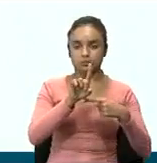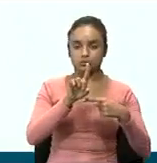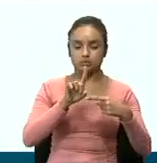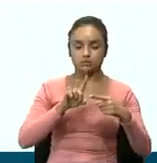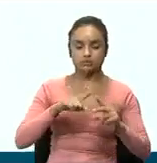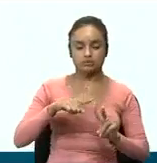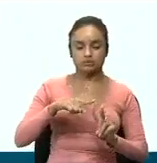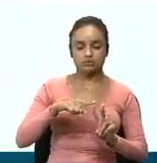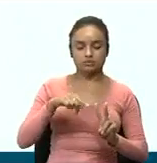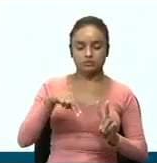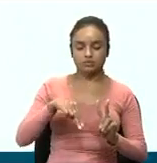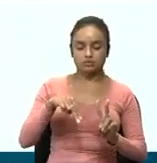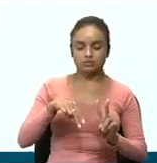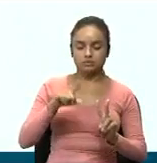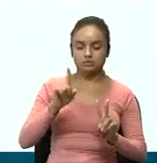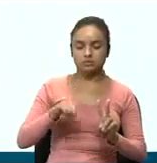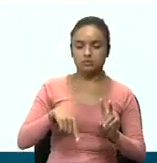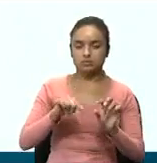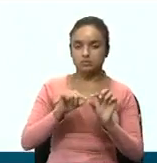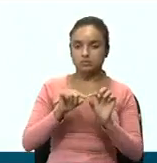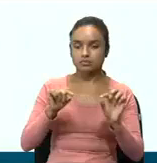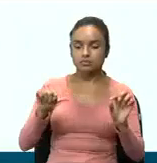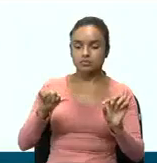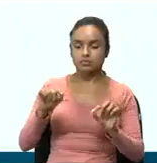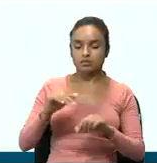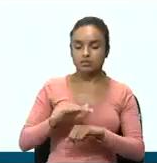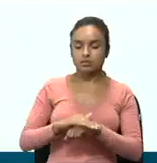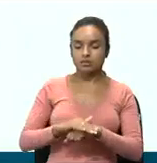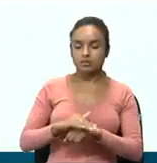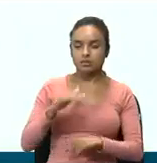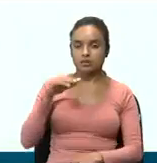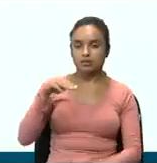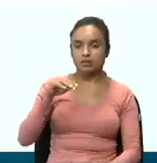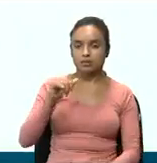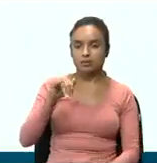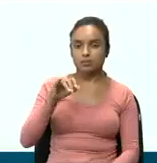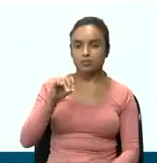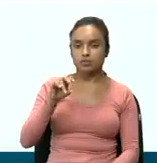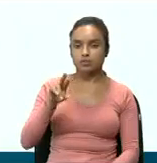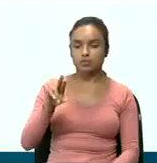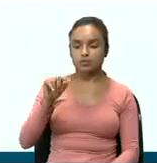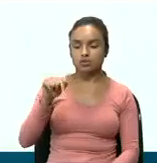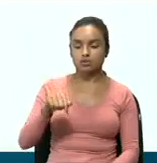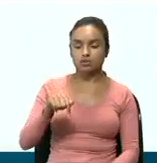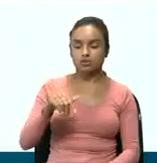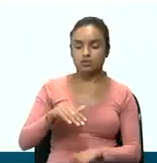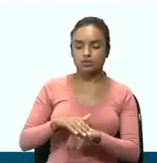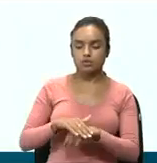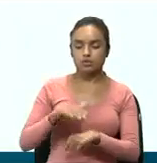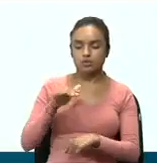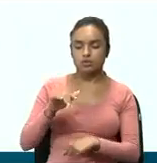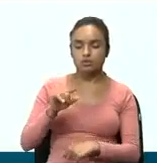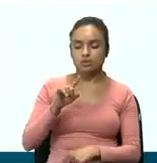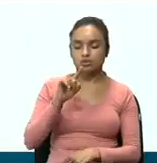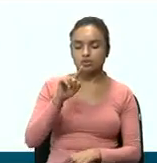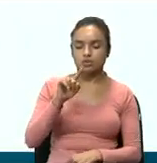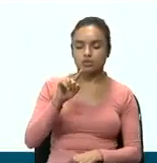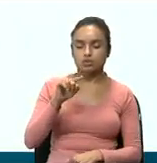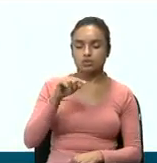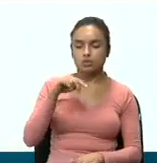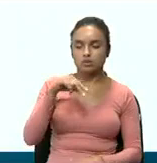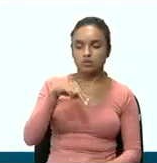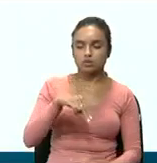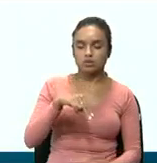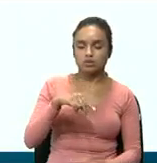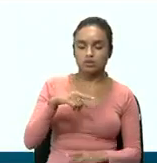n é, no caso, maior, né, ele acaba sendo maior que 1 sobre raiz de n mais